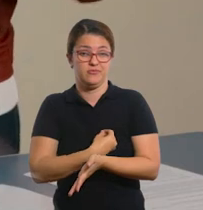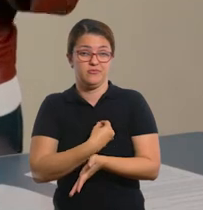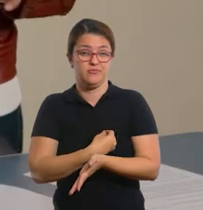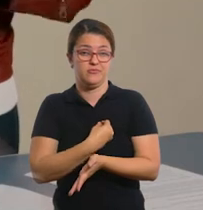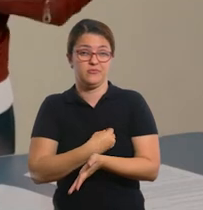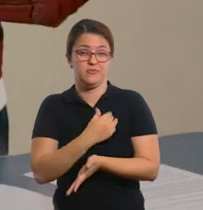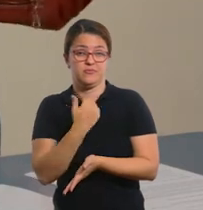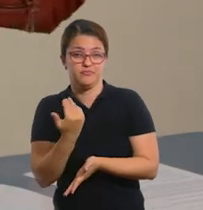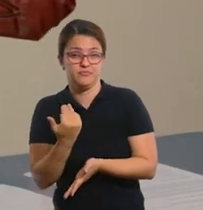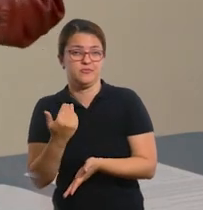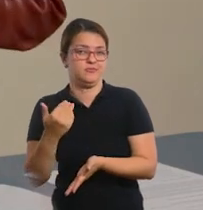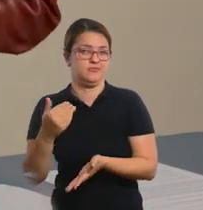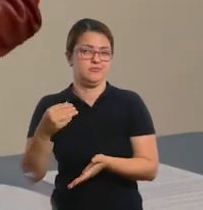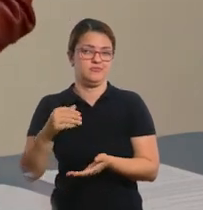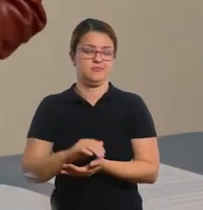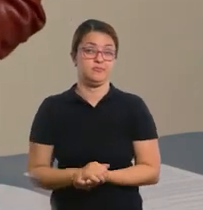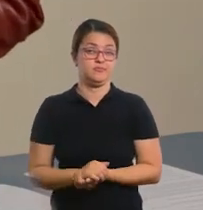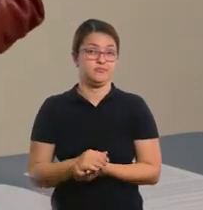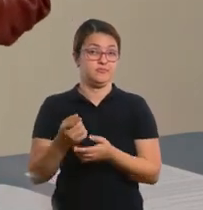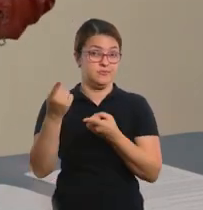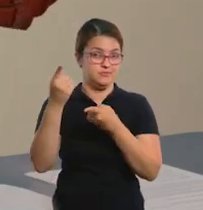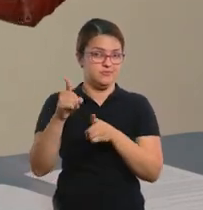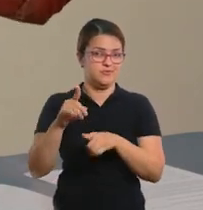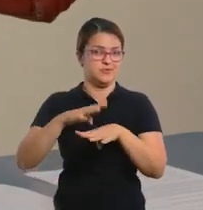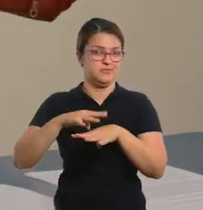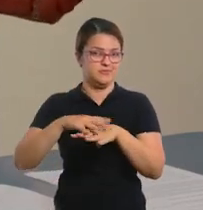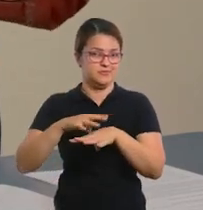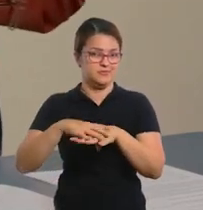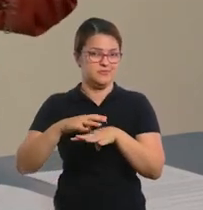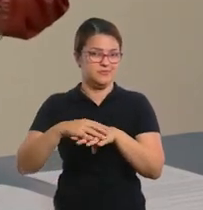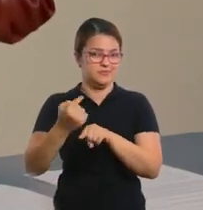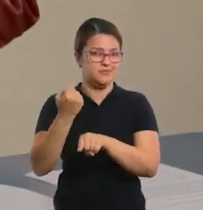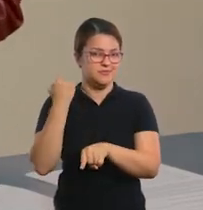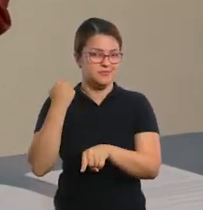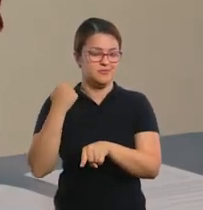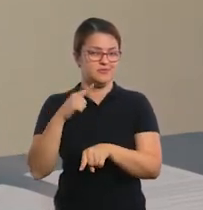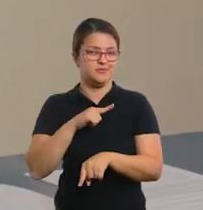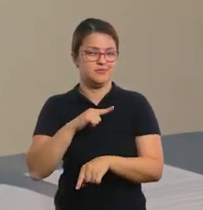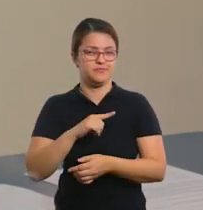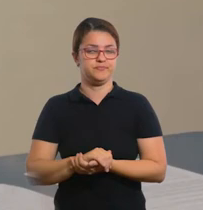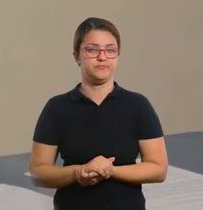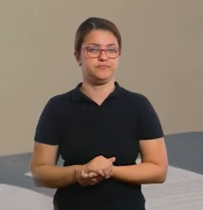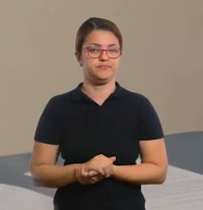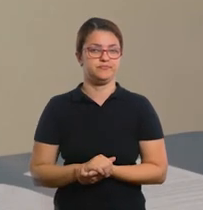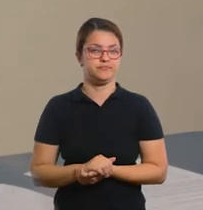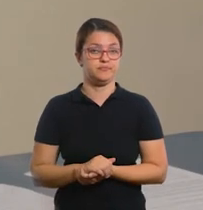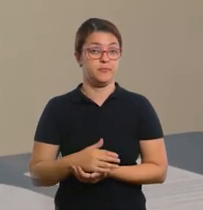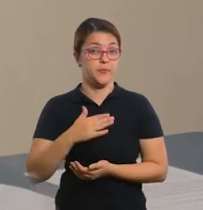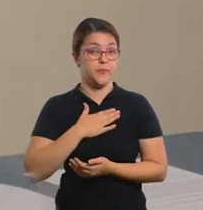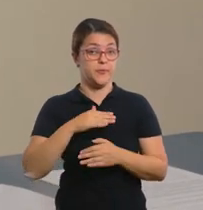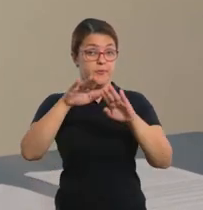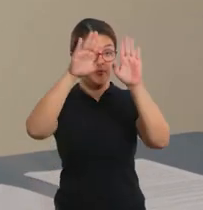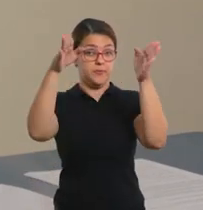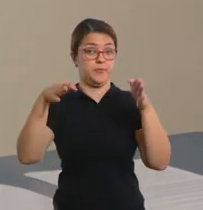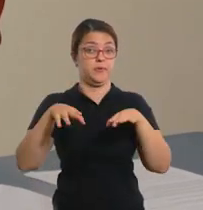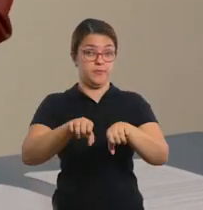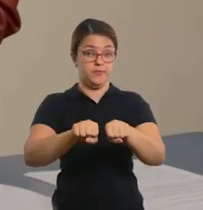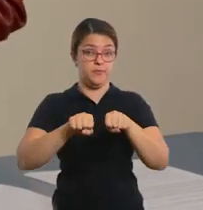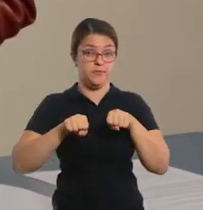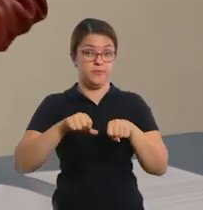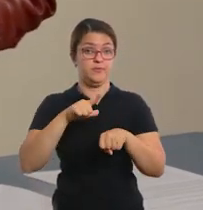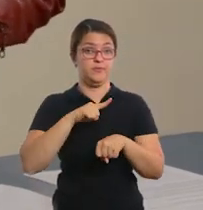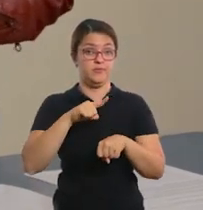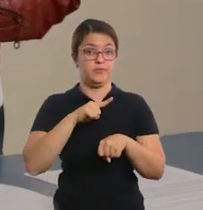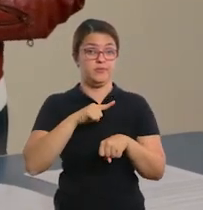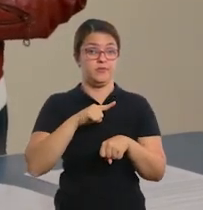Na semana passada eu lancei um desafio de matemática para vocês, né? Todo mundo conseguiu fazer? Vamos lá, ó. Na gaveta do meu guarda-roupa, há 6 pares de